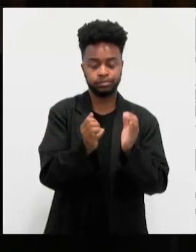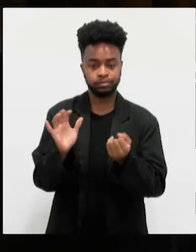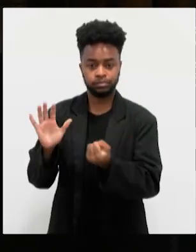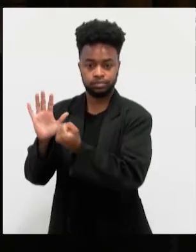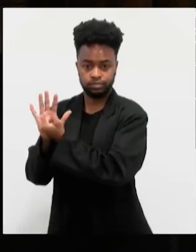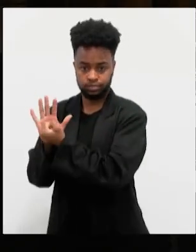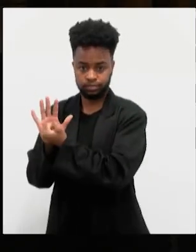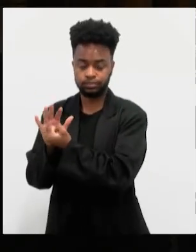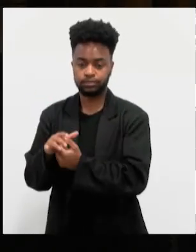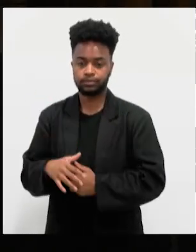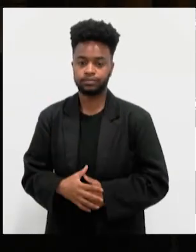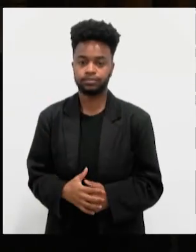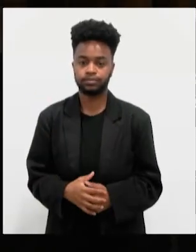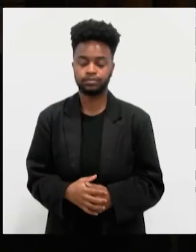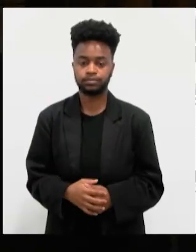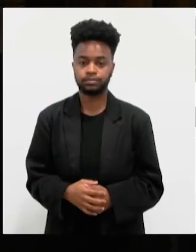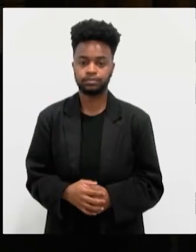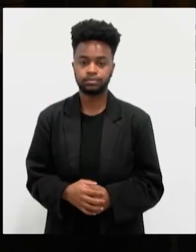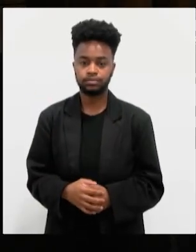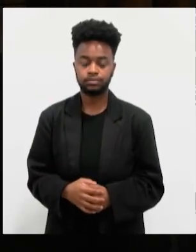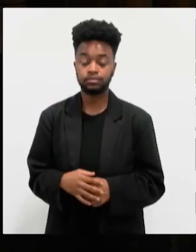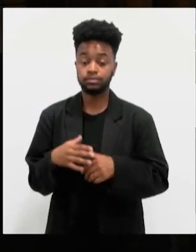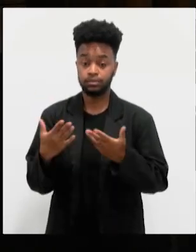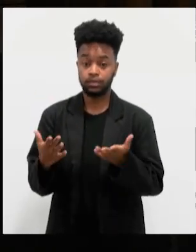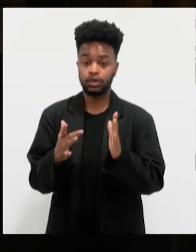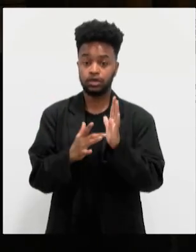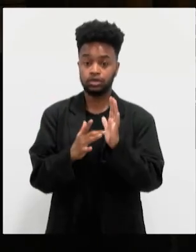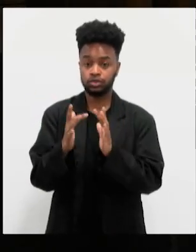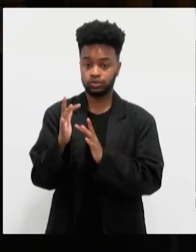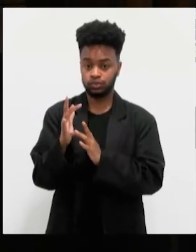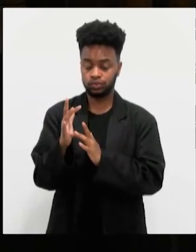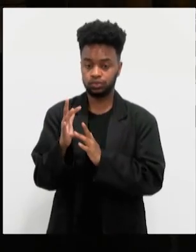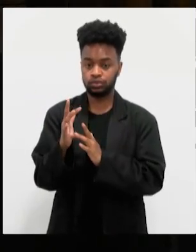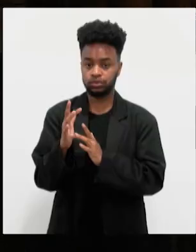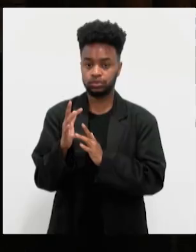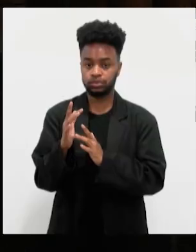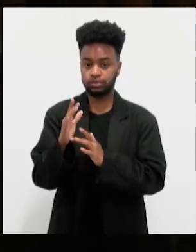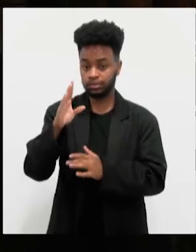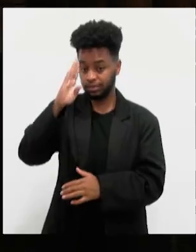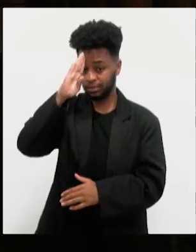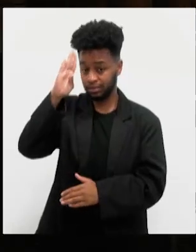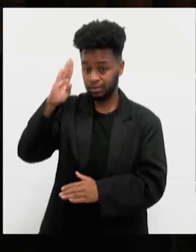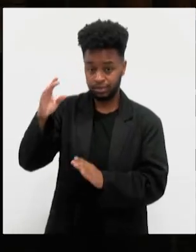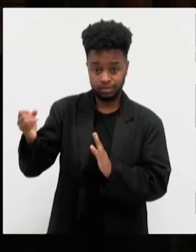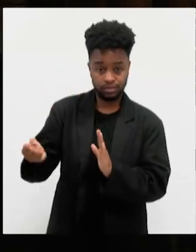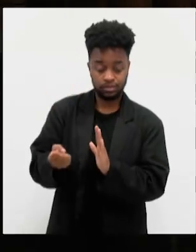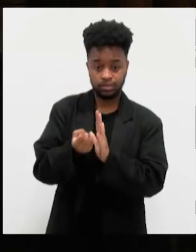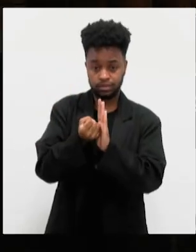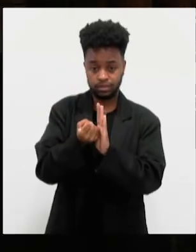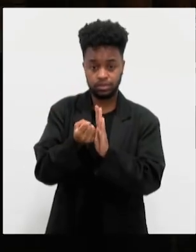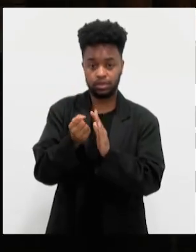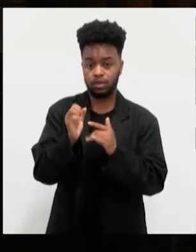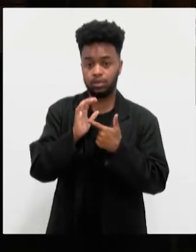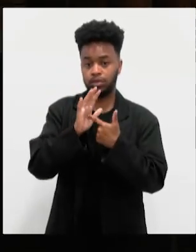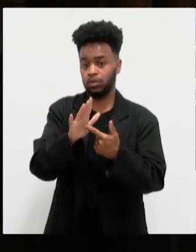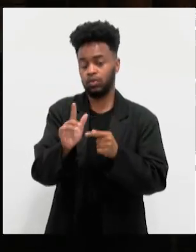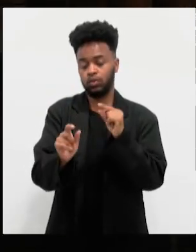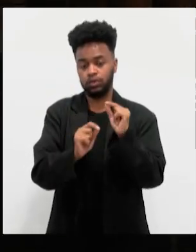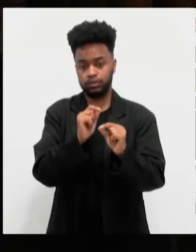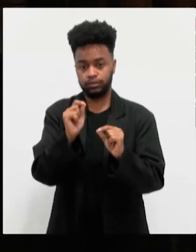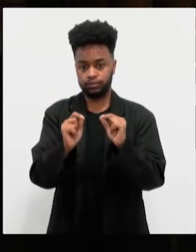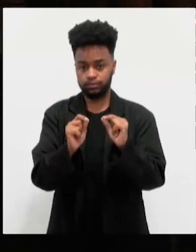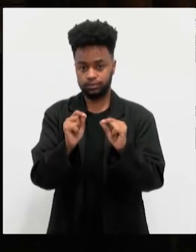crucificado. E Jesus Cristo, o maior legado que ele nos trouxe,